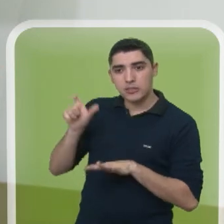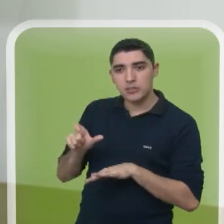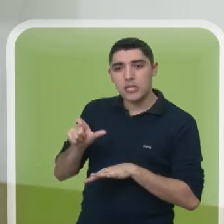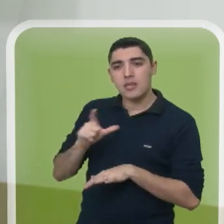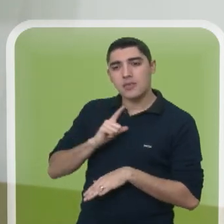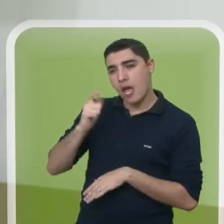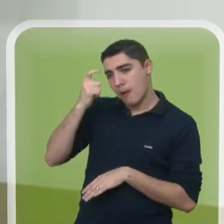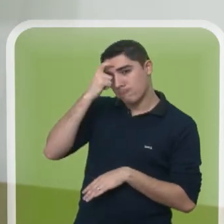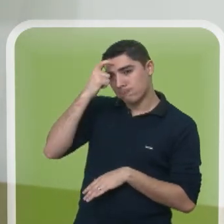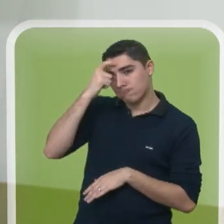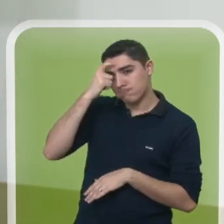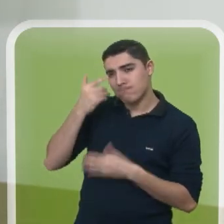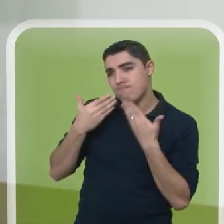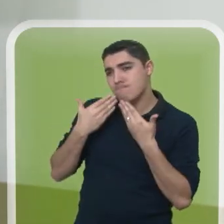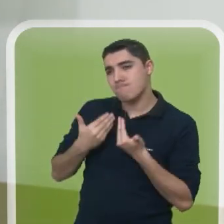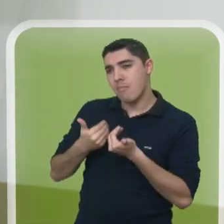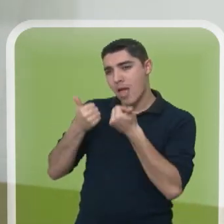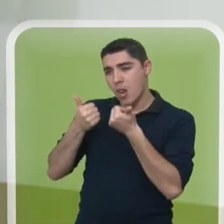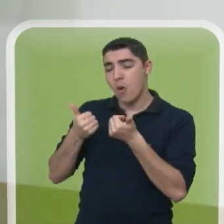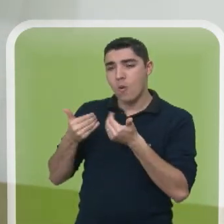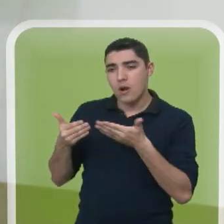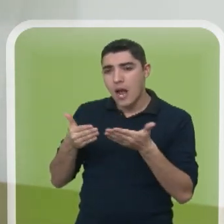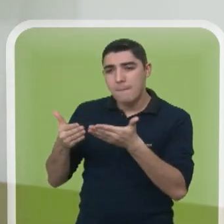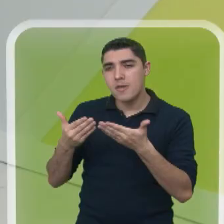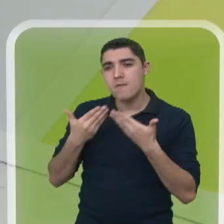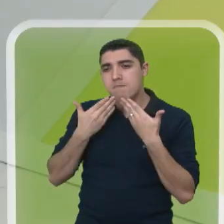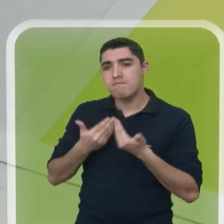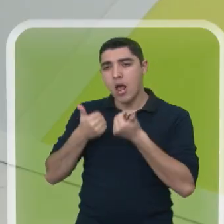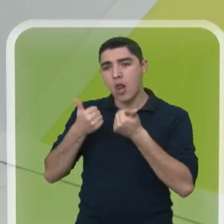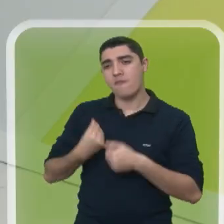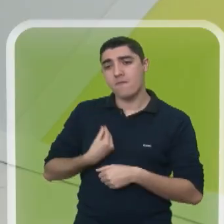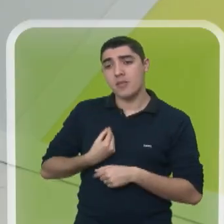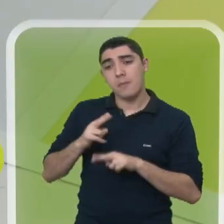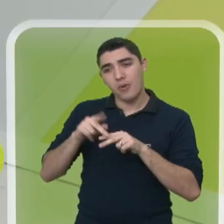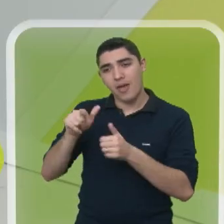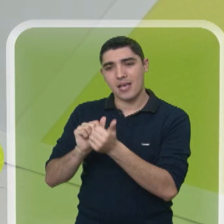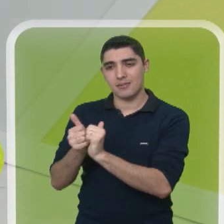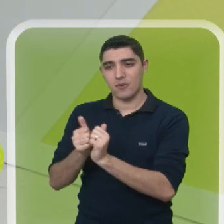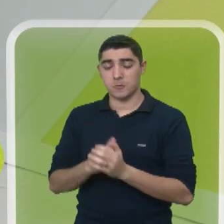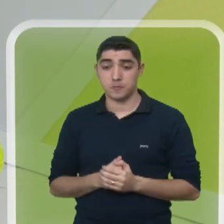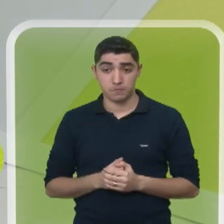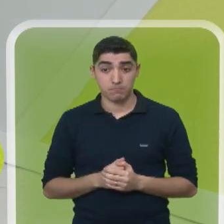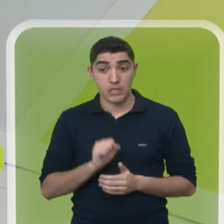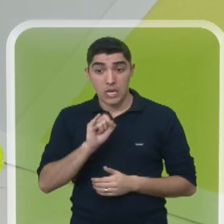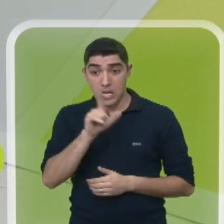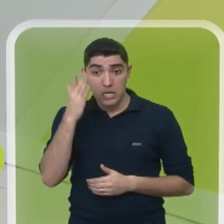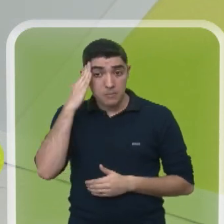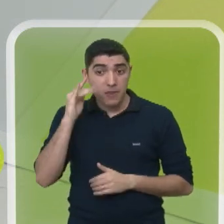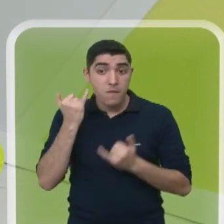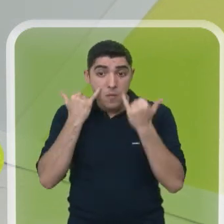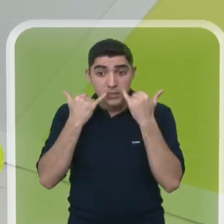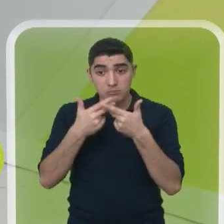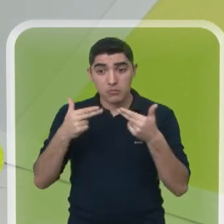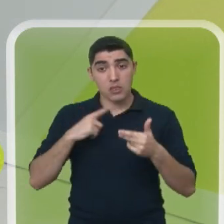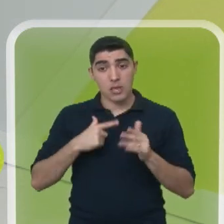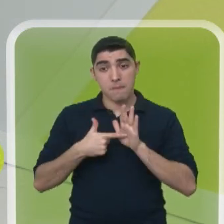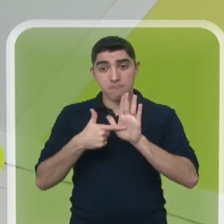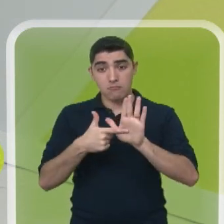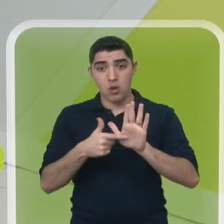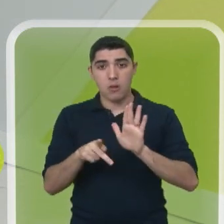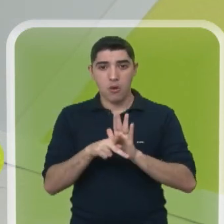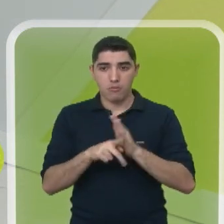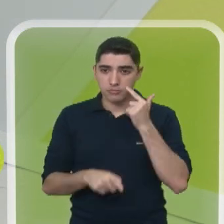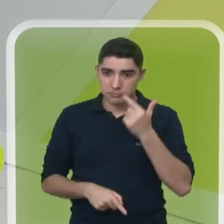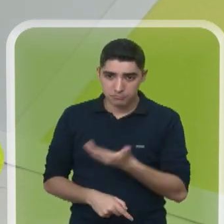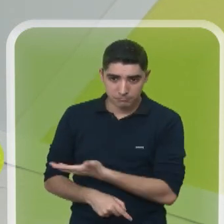um bom caminho, um caminho saudável, que é o do esporte. Pois é, e se você quiser saber mais informações sobre o Instituto Kamakura, você pode procurar aí nas redes